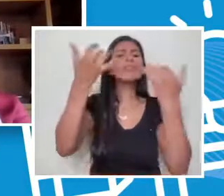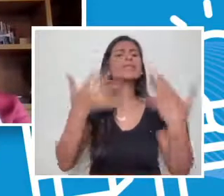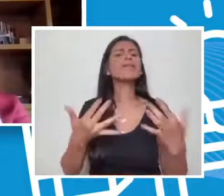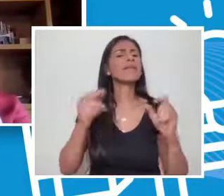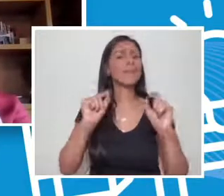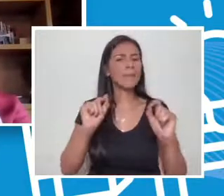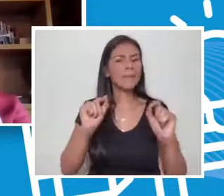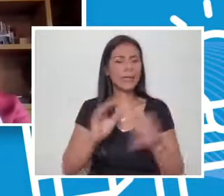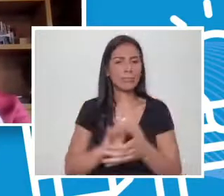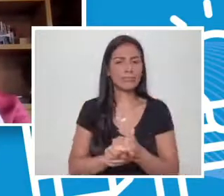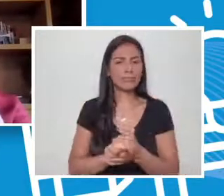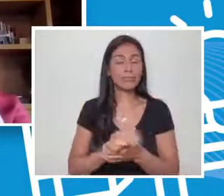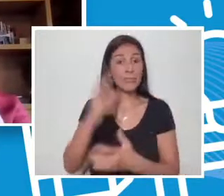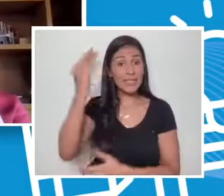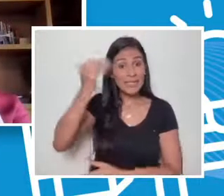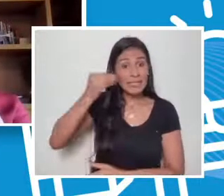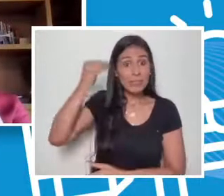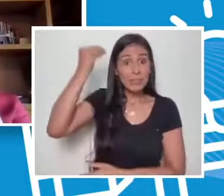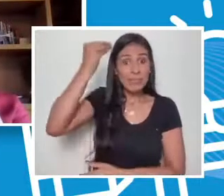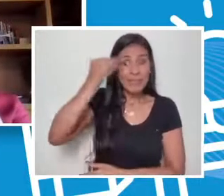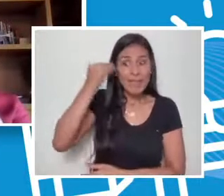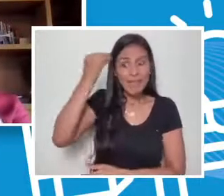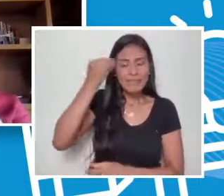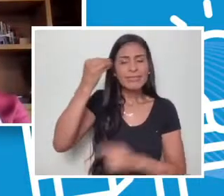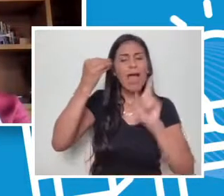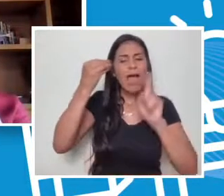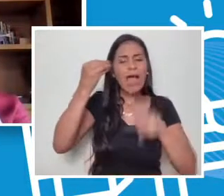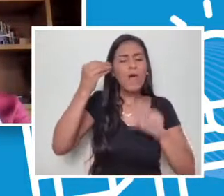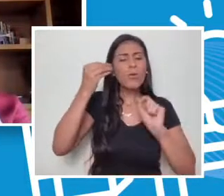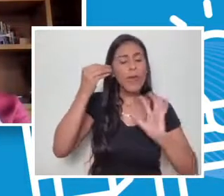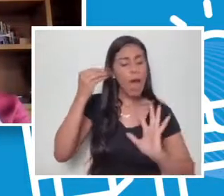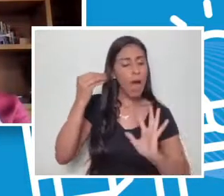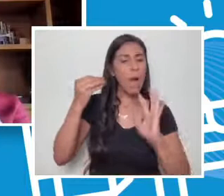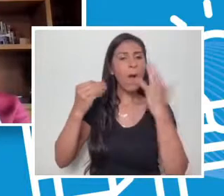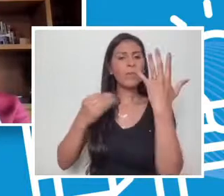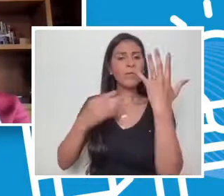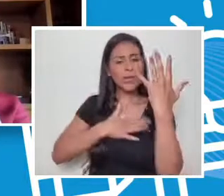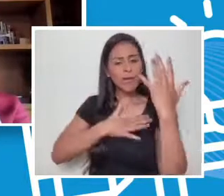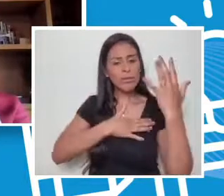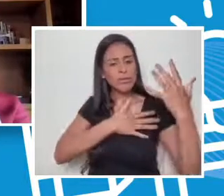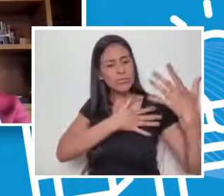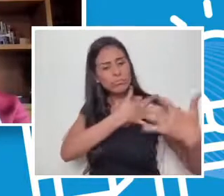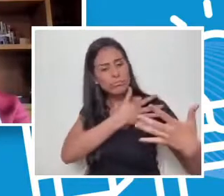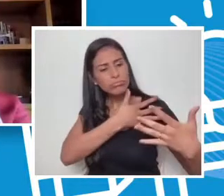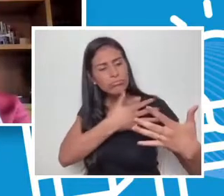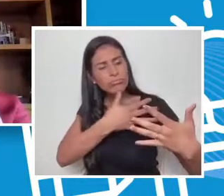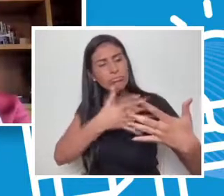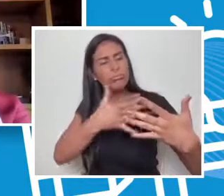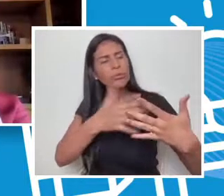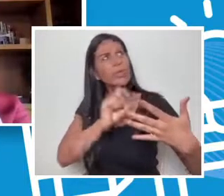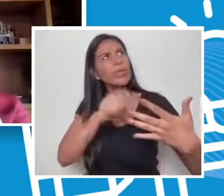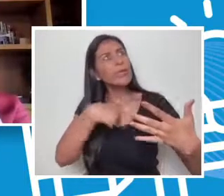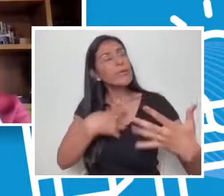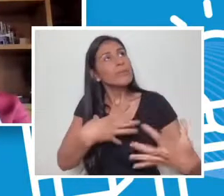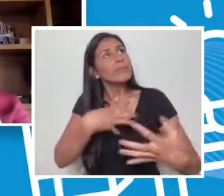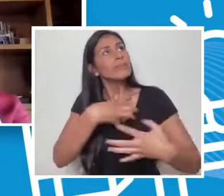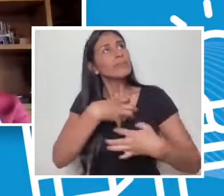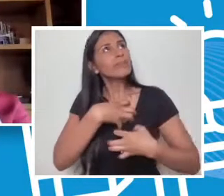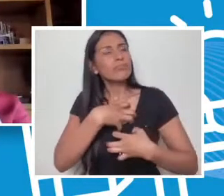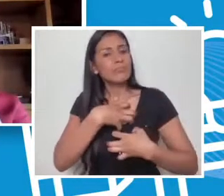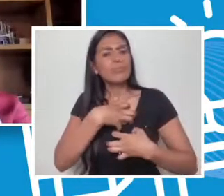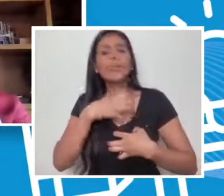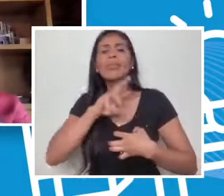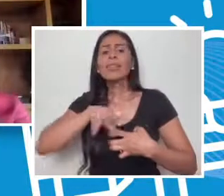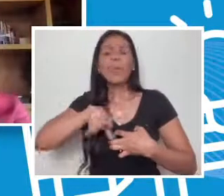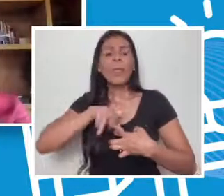que nos passa, o que nos acontece, o que nos toca, não o que se